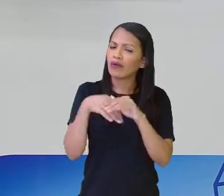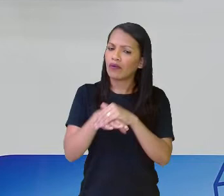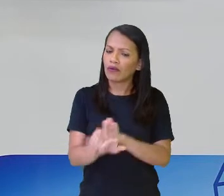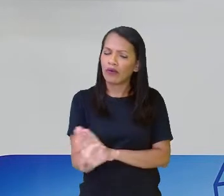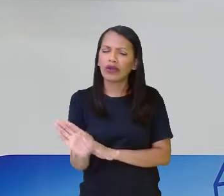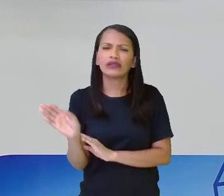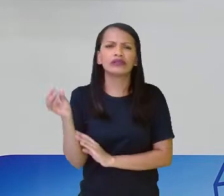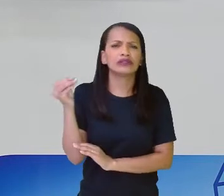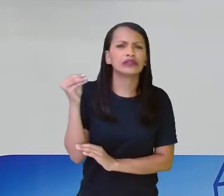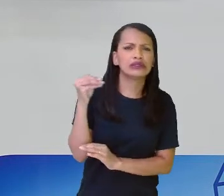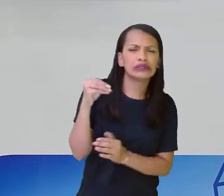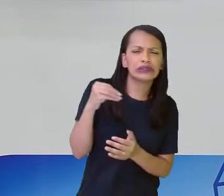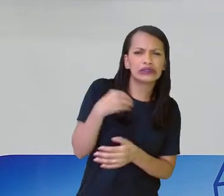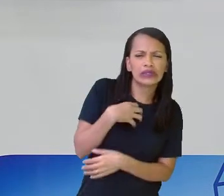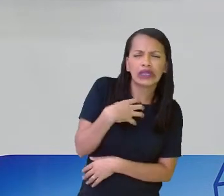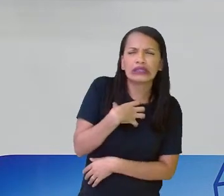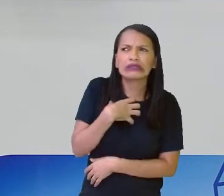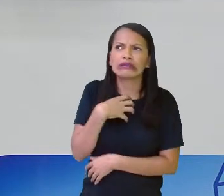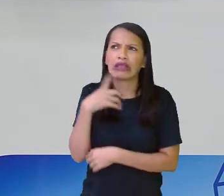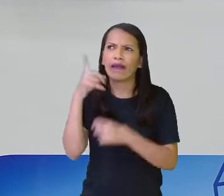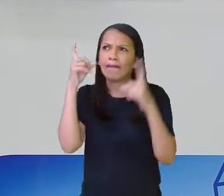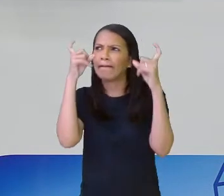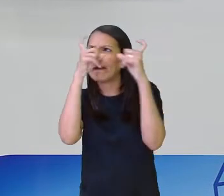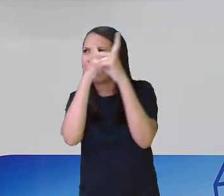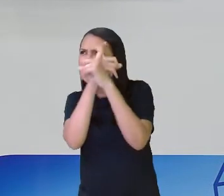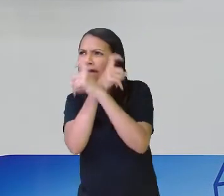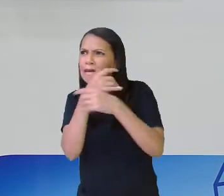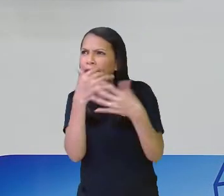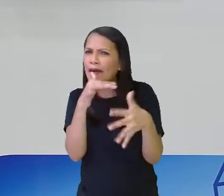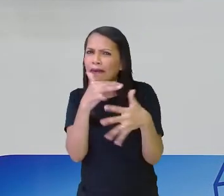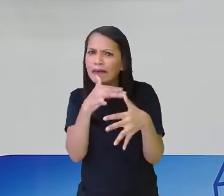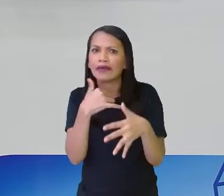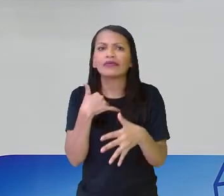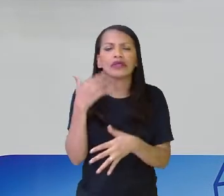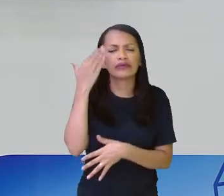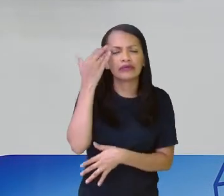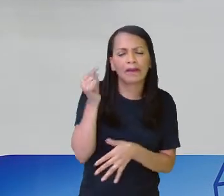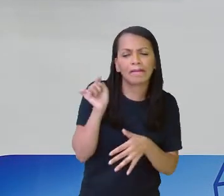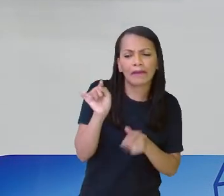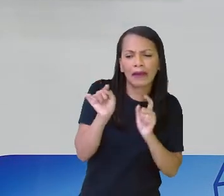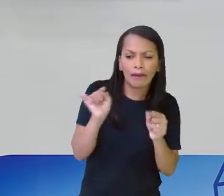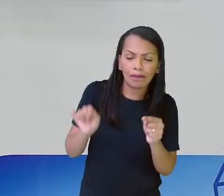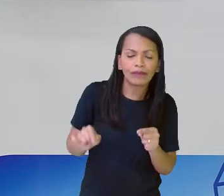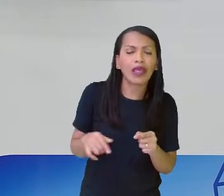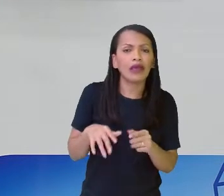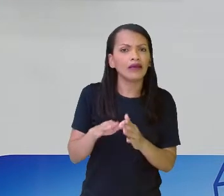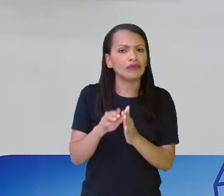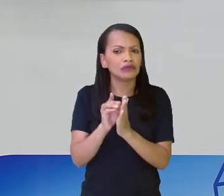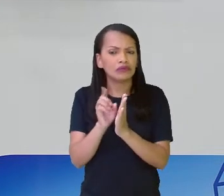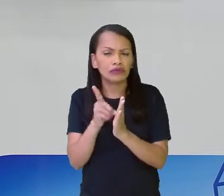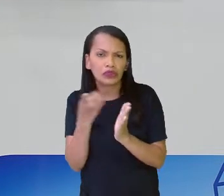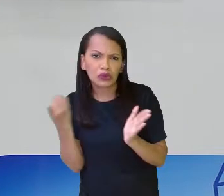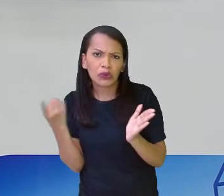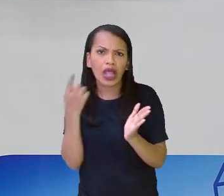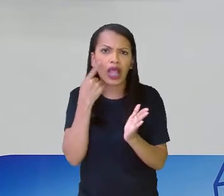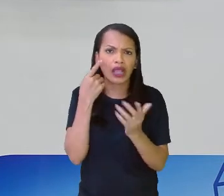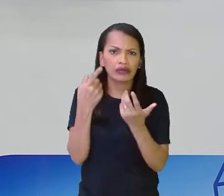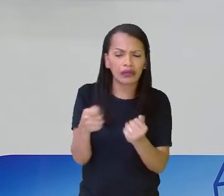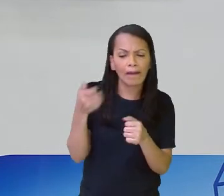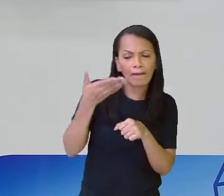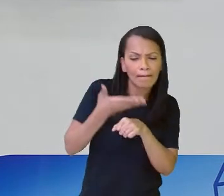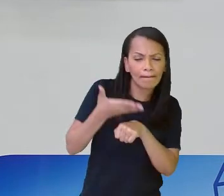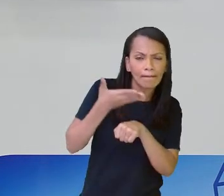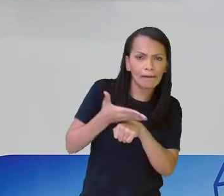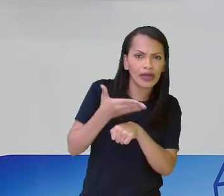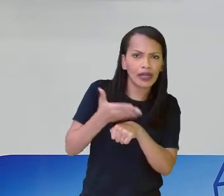aquela dificuldade e não sabe usar corretamente a pontuação, pega o dicionário, assiste a aula, fica atento, vai praticando, que